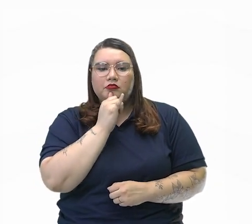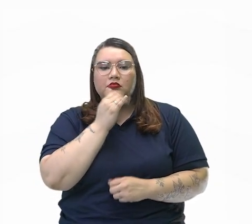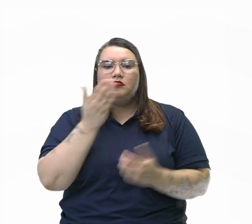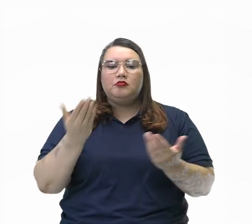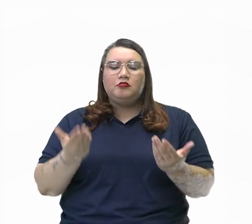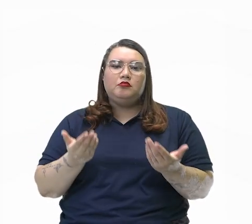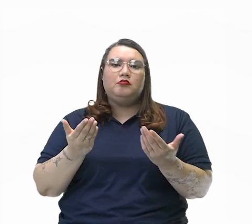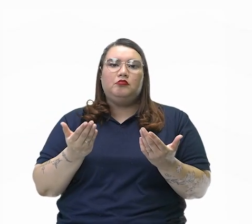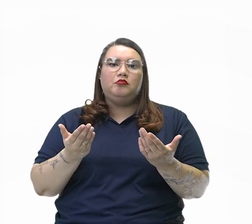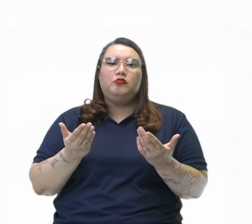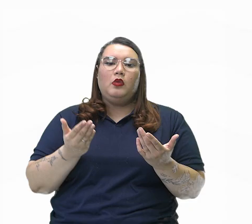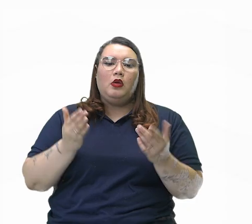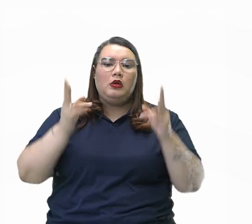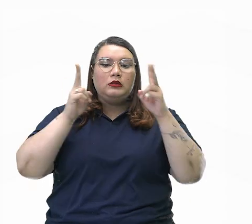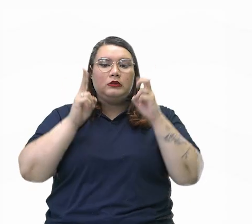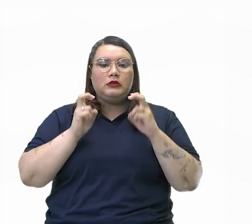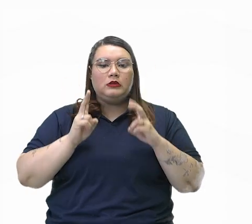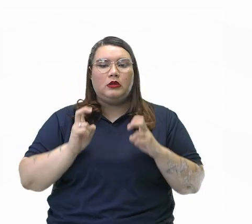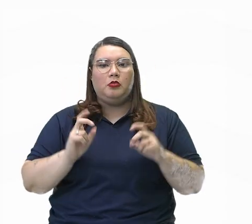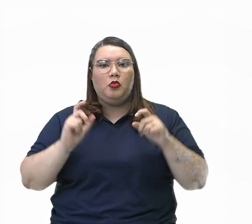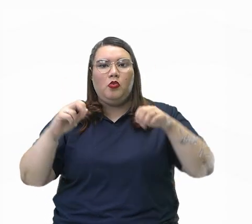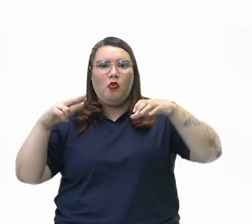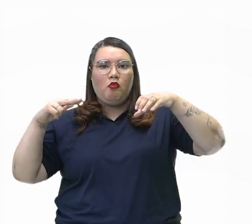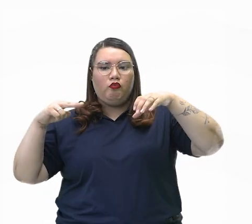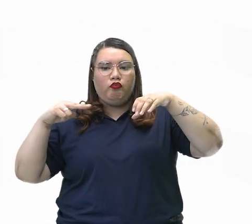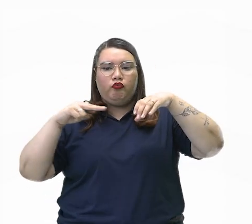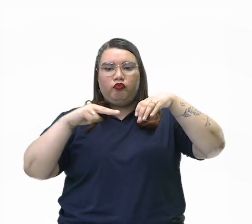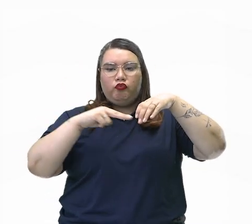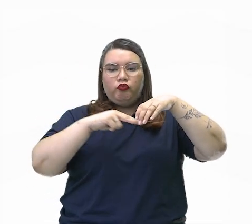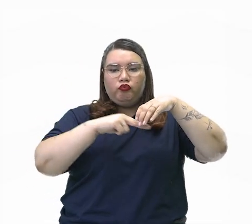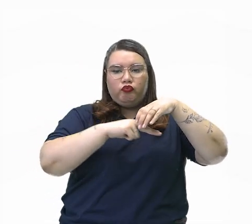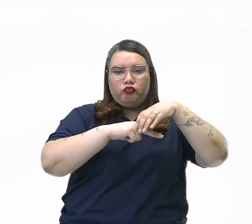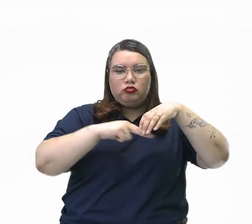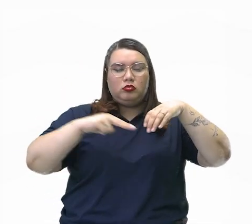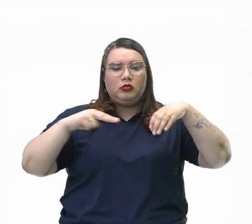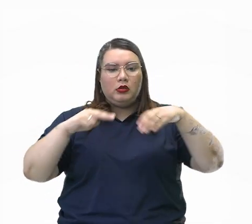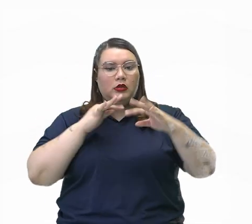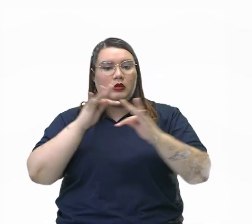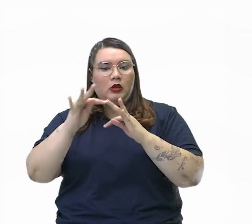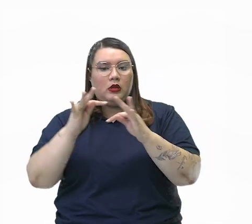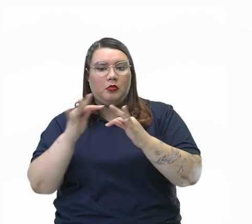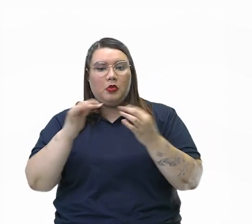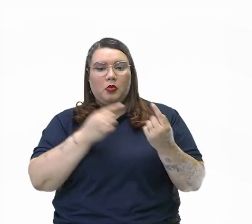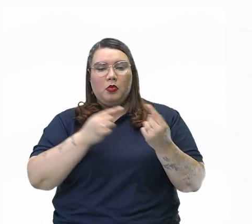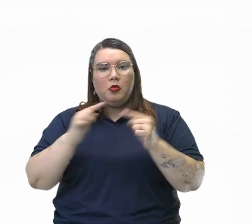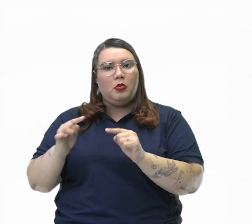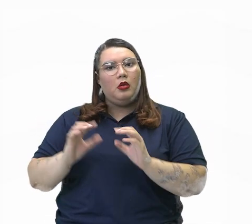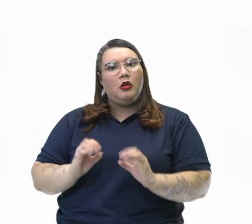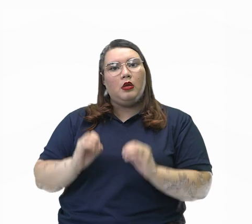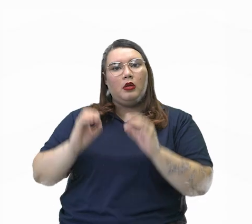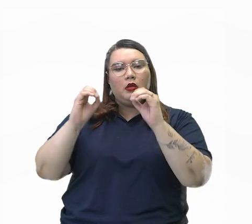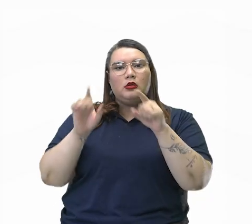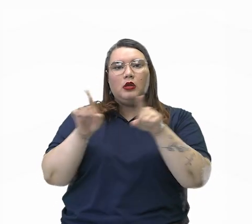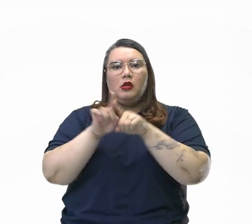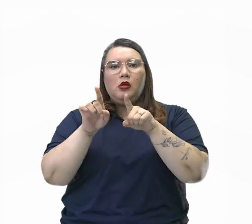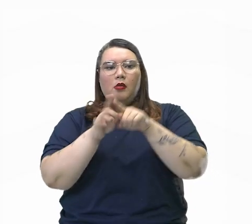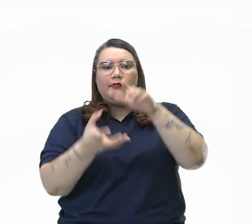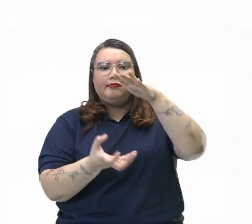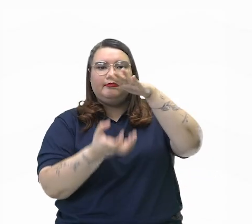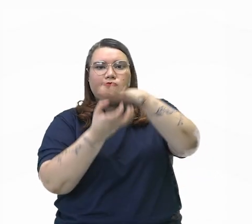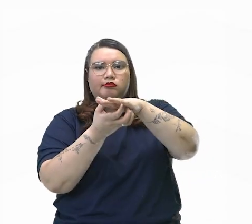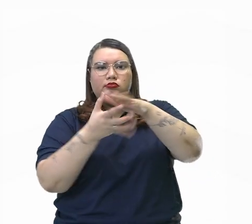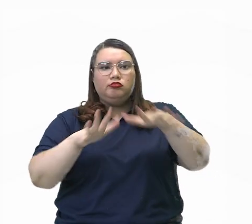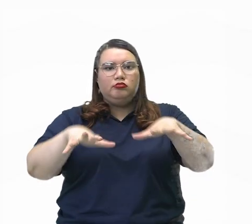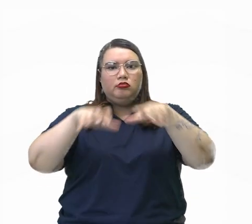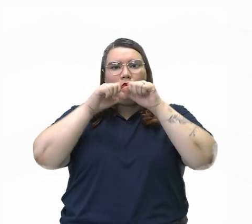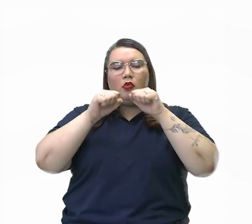no cotidiano, exames de tomografia, tratamentos contra câncer, detectores de fumaça.